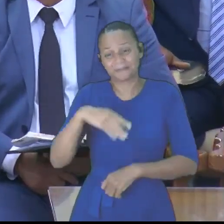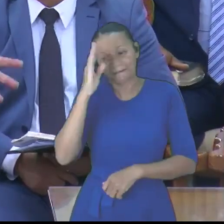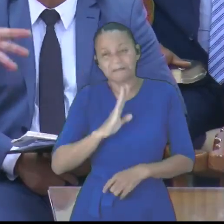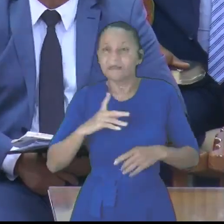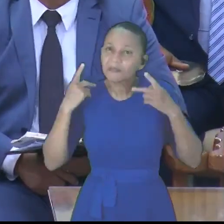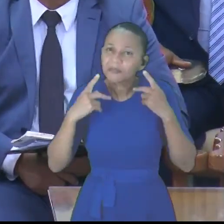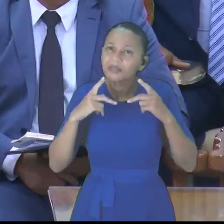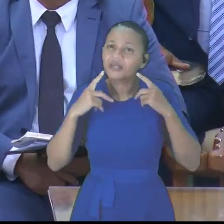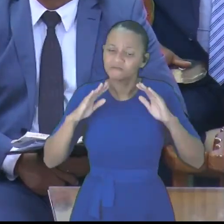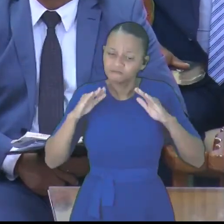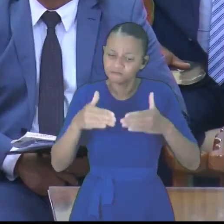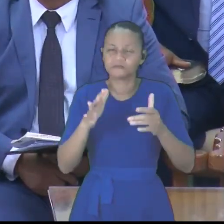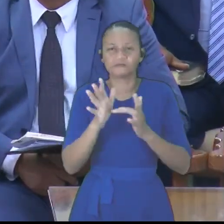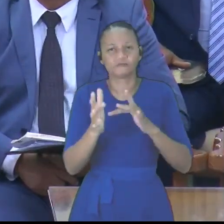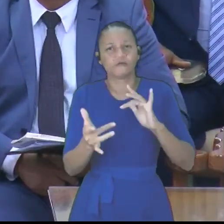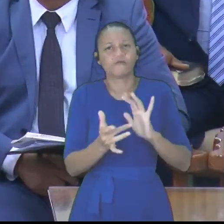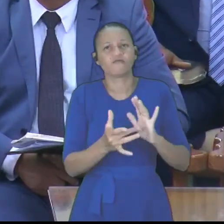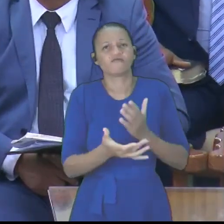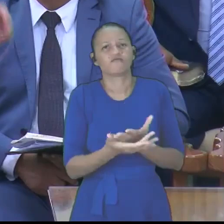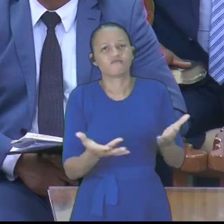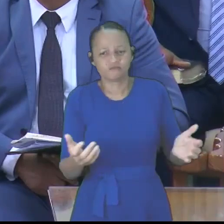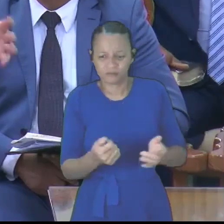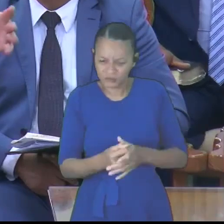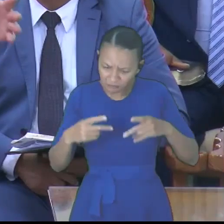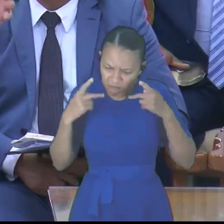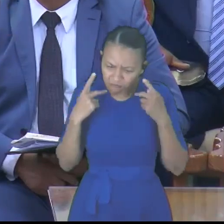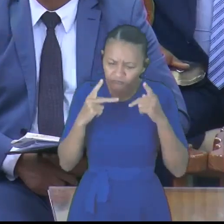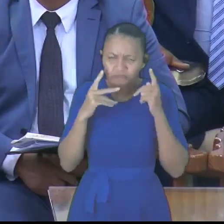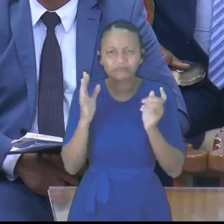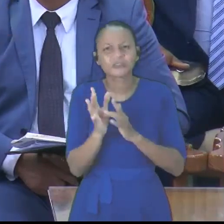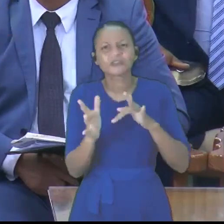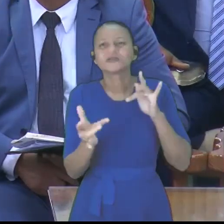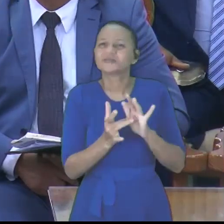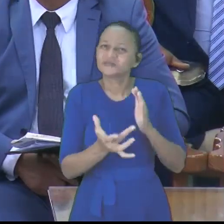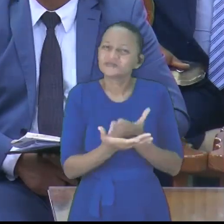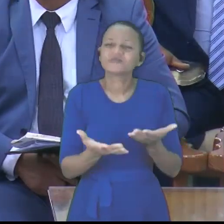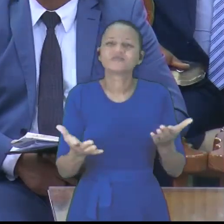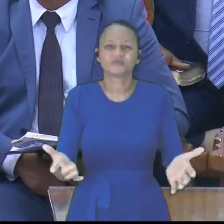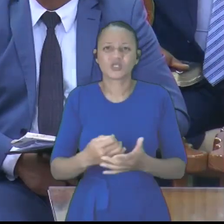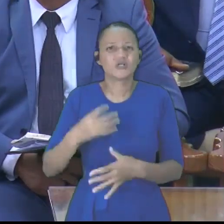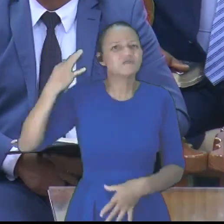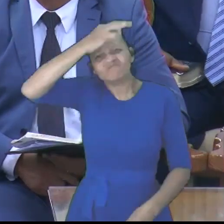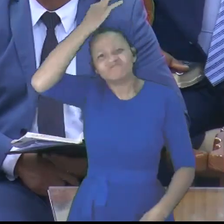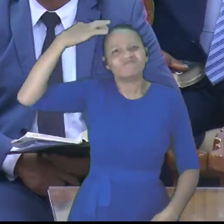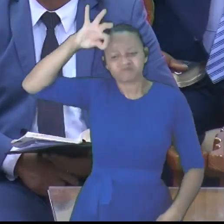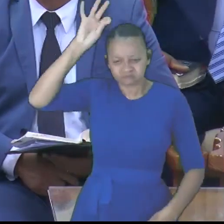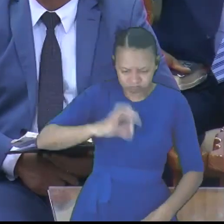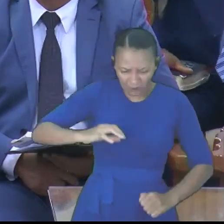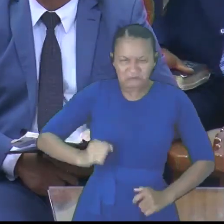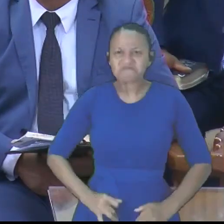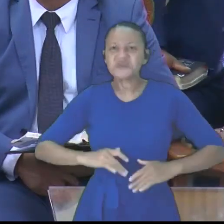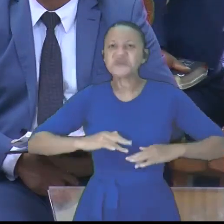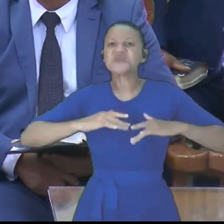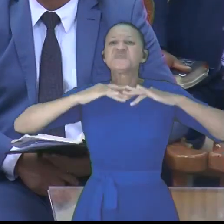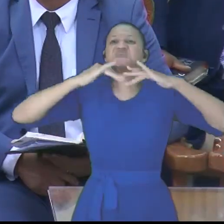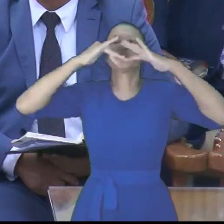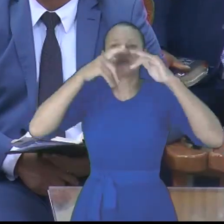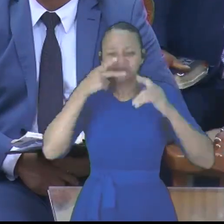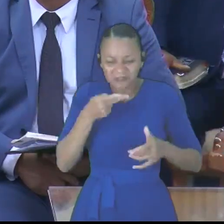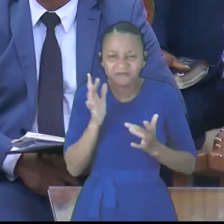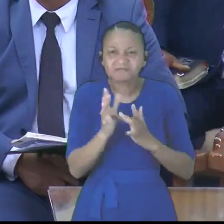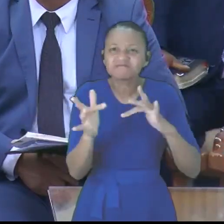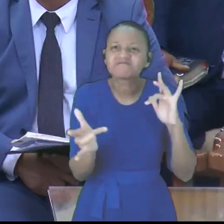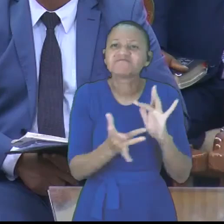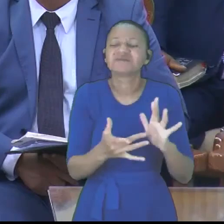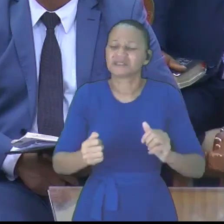Pregue Cristo. Pregue Cristo. O Espírito Santo te enche para falar de Cristo e